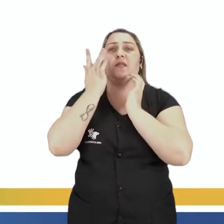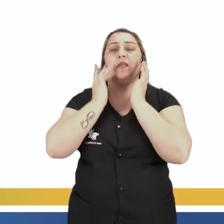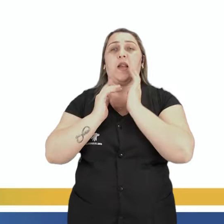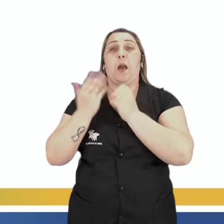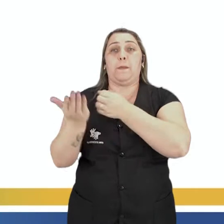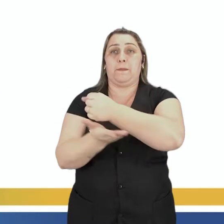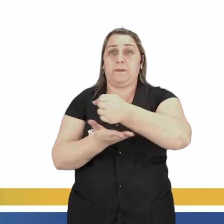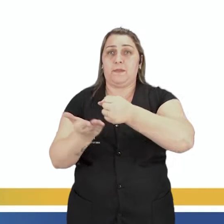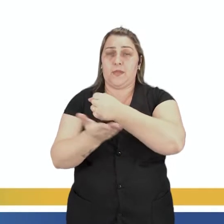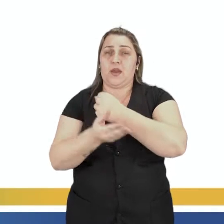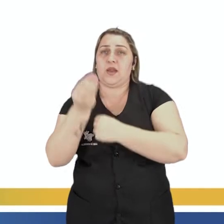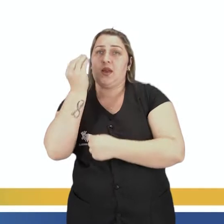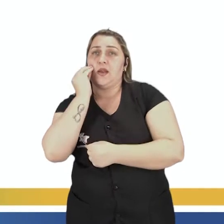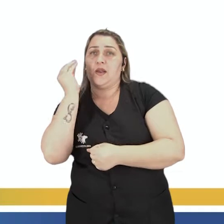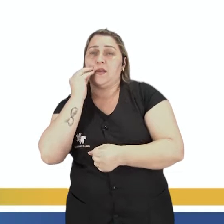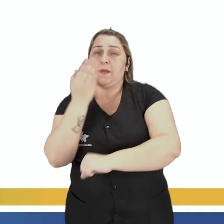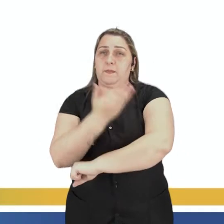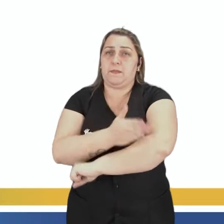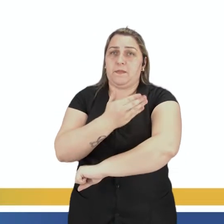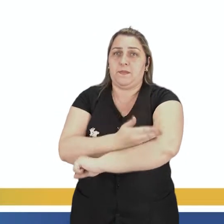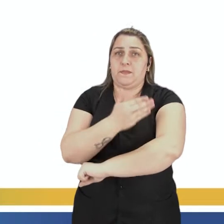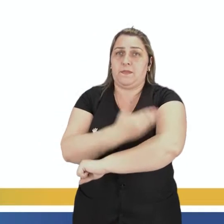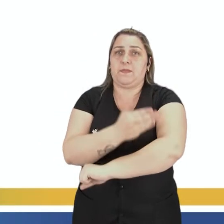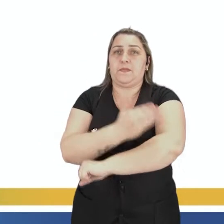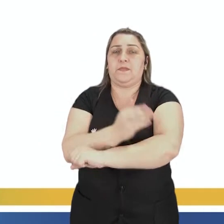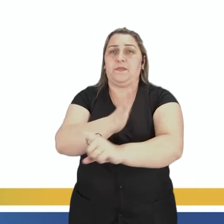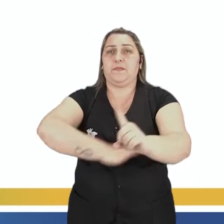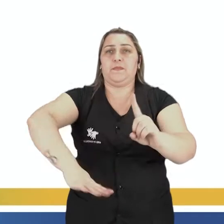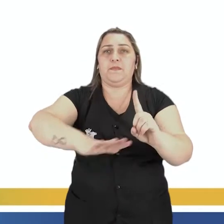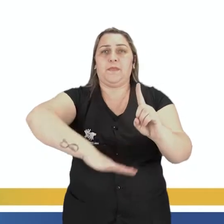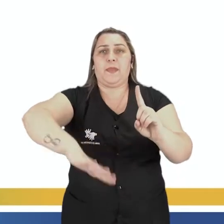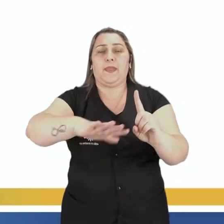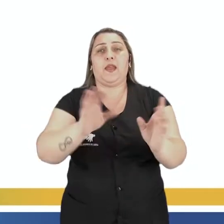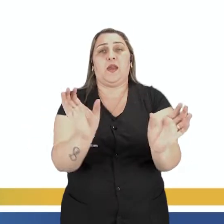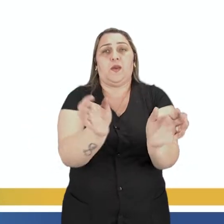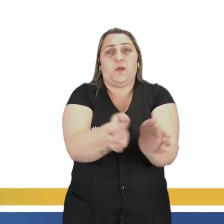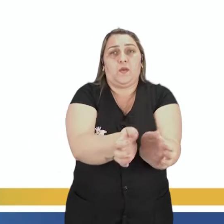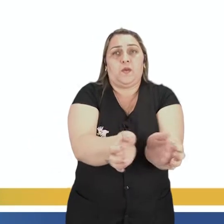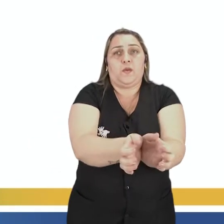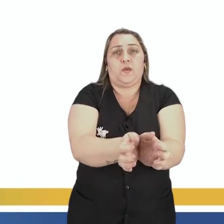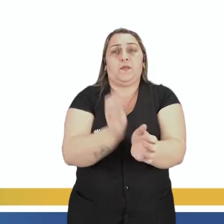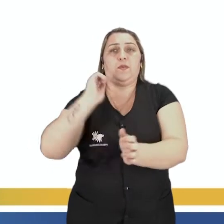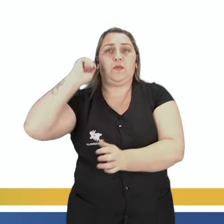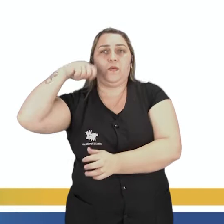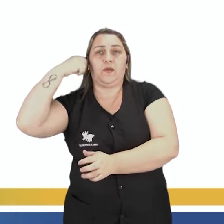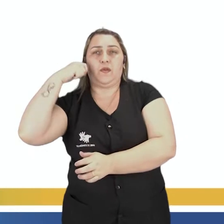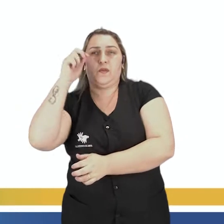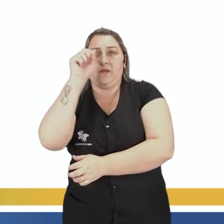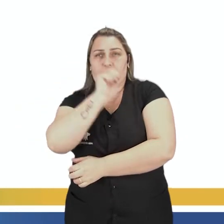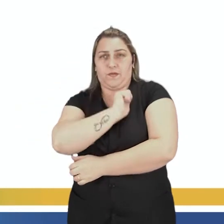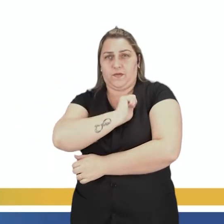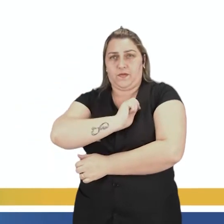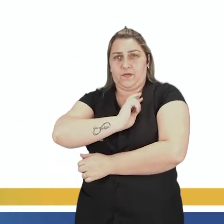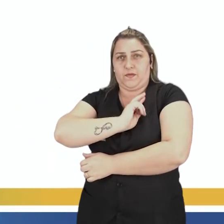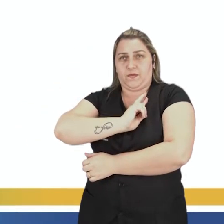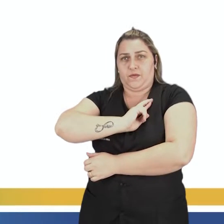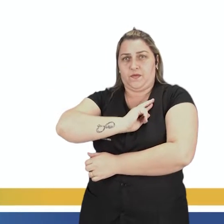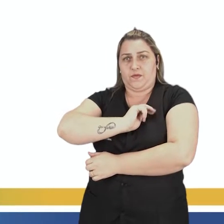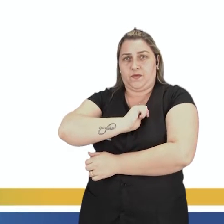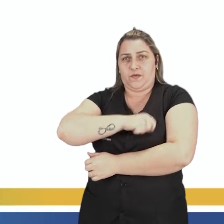Sua base é a experiência prática e social do grupo e do ator, onde são fiscalizadas as